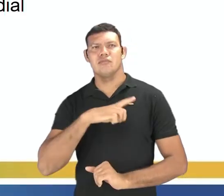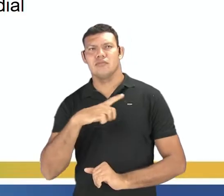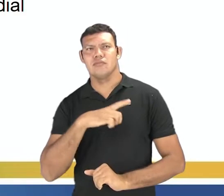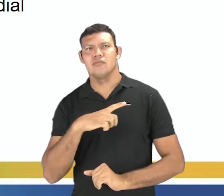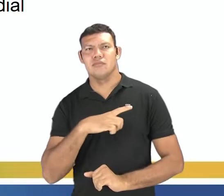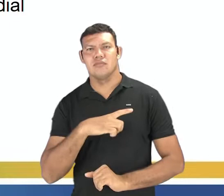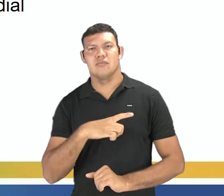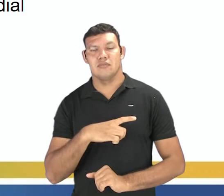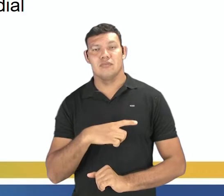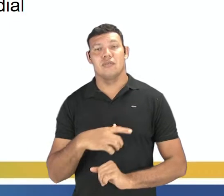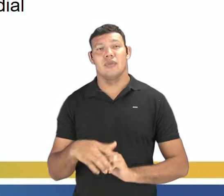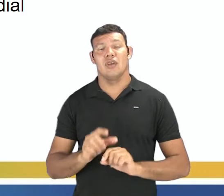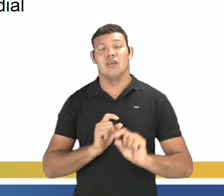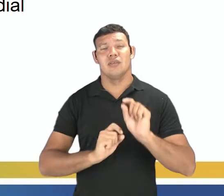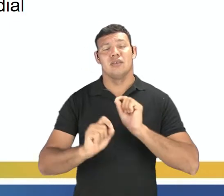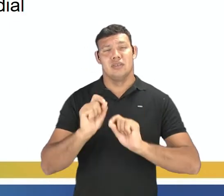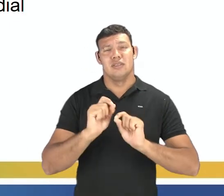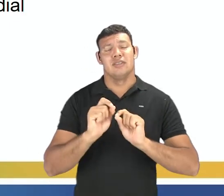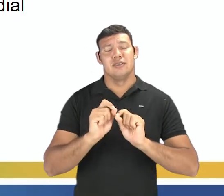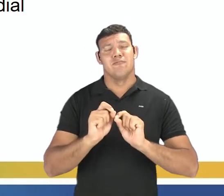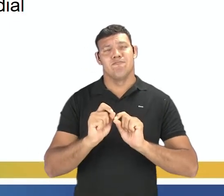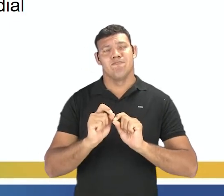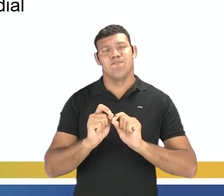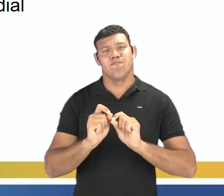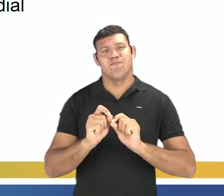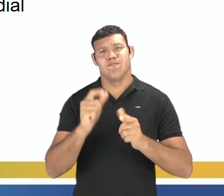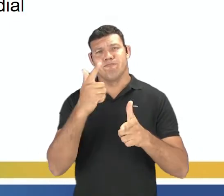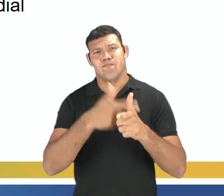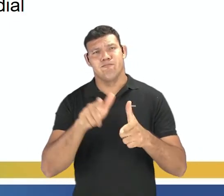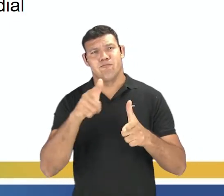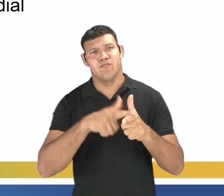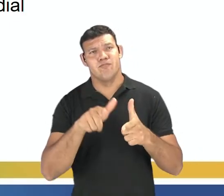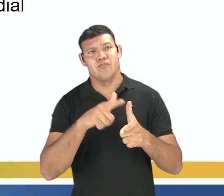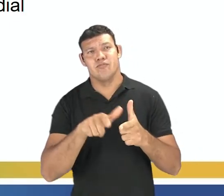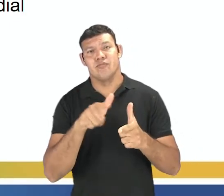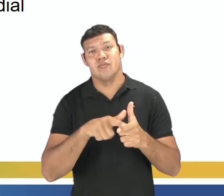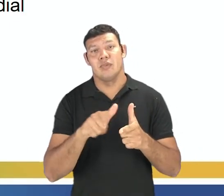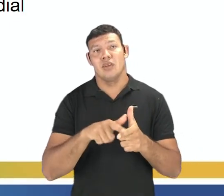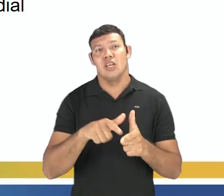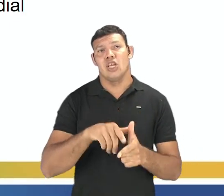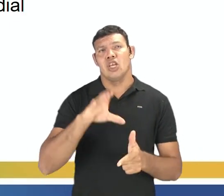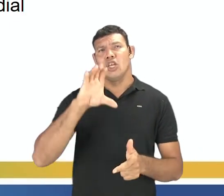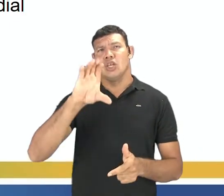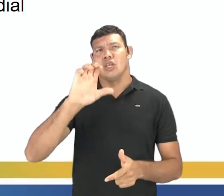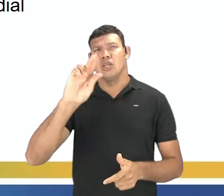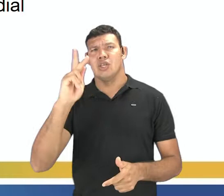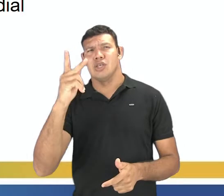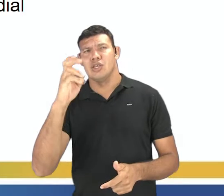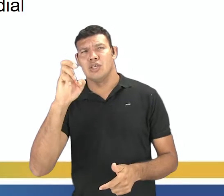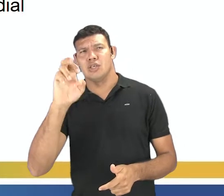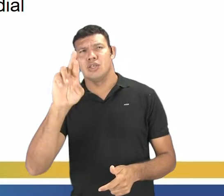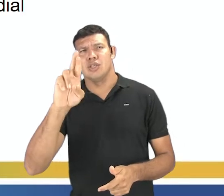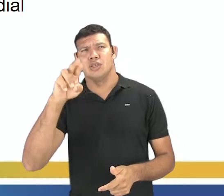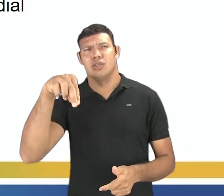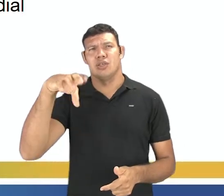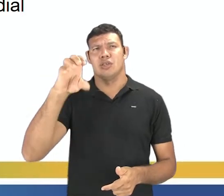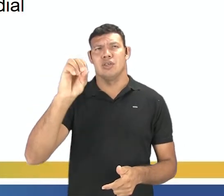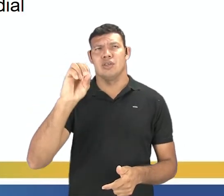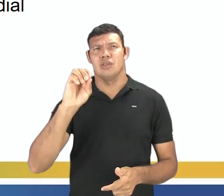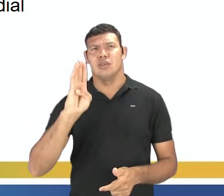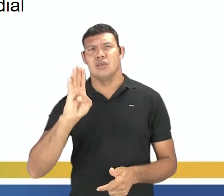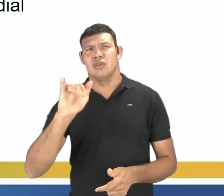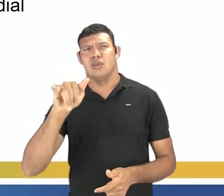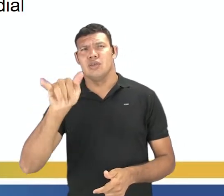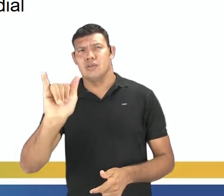de Chernobyl, algo que vai impactar também a postura da União Soviética, até porque eles guardaram isso muito tempo, eles